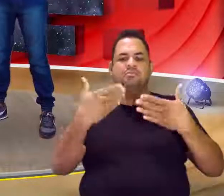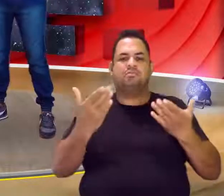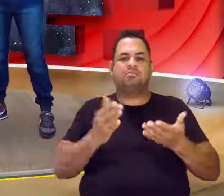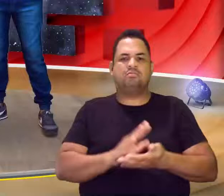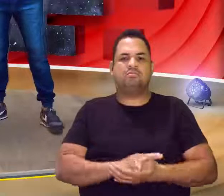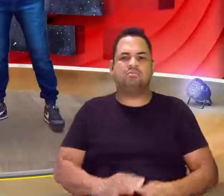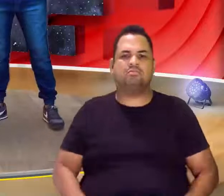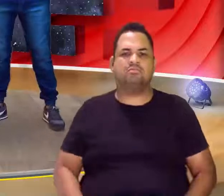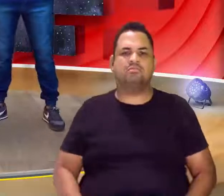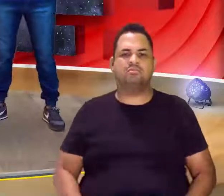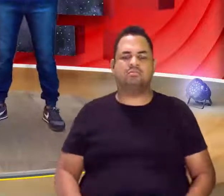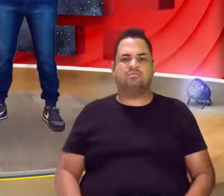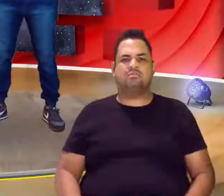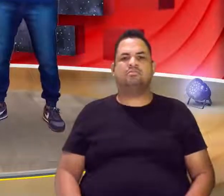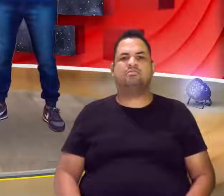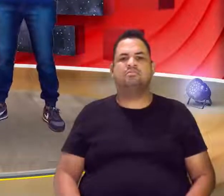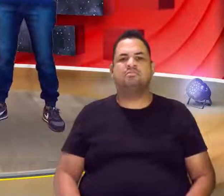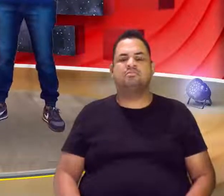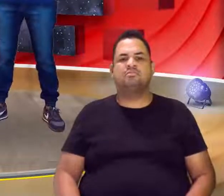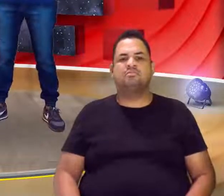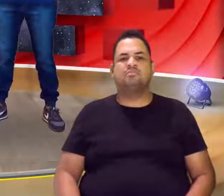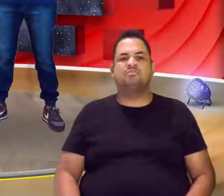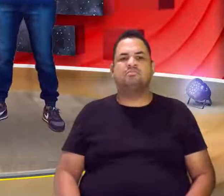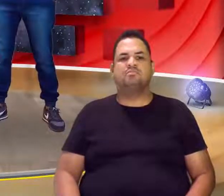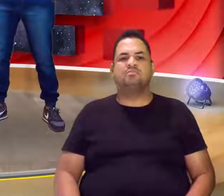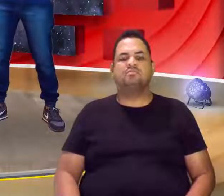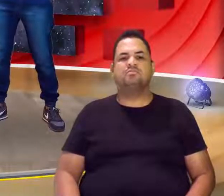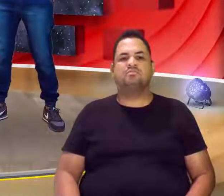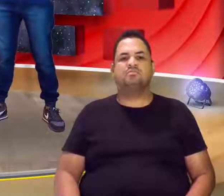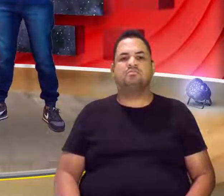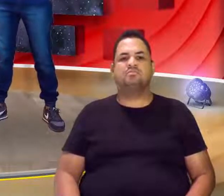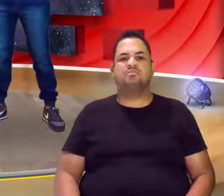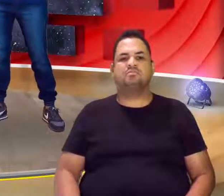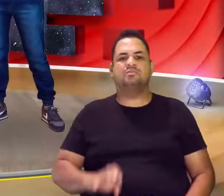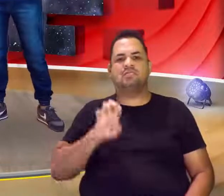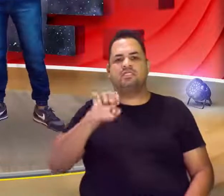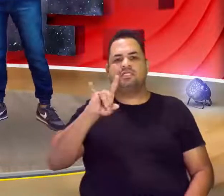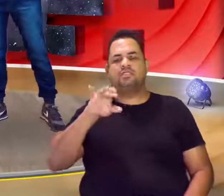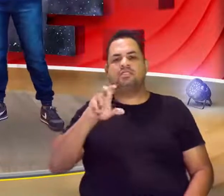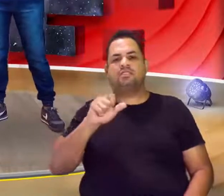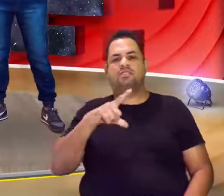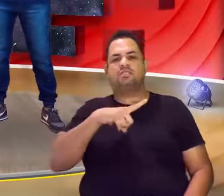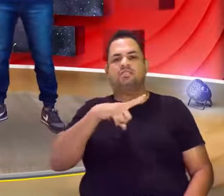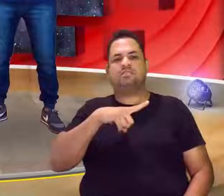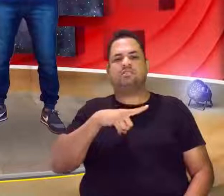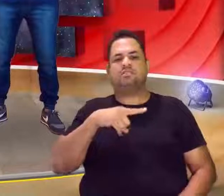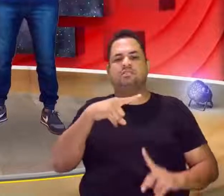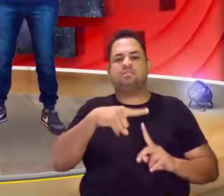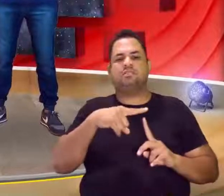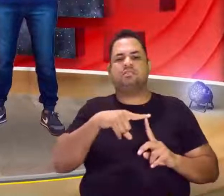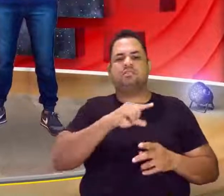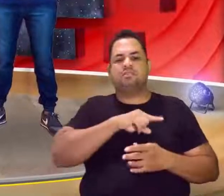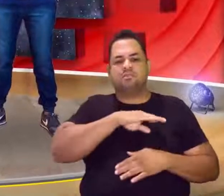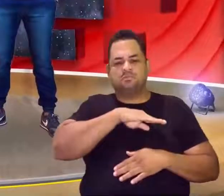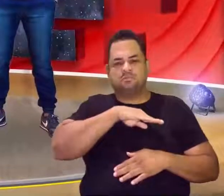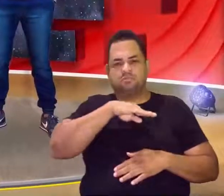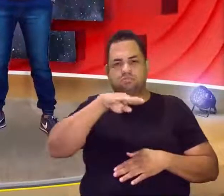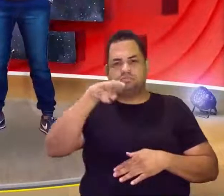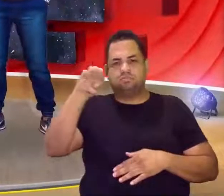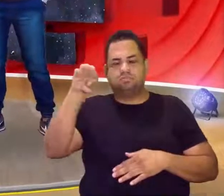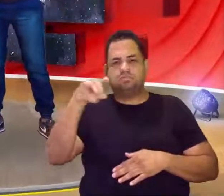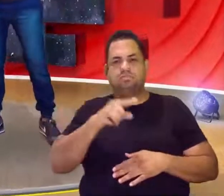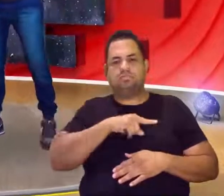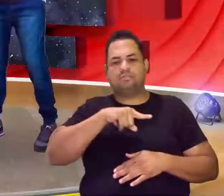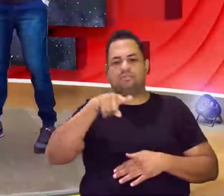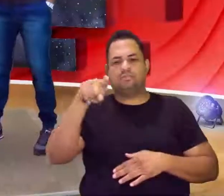mas eu acho que estatística é na unidade 3. Eles vão ver ainda, né? Então, na parte de estatística, a gente tem muitos tipos de gráfico, né? O que hoje